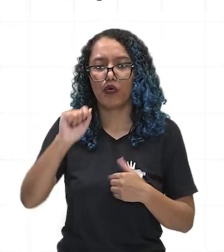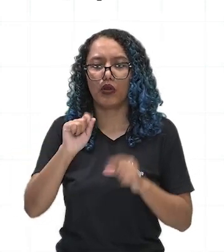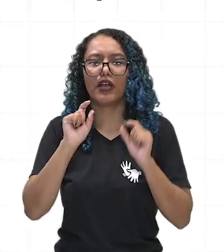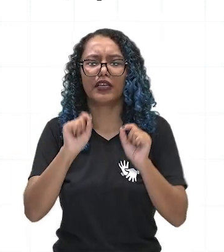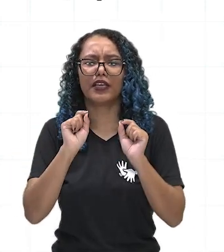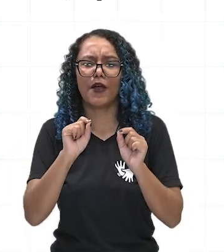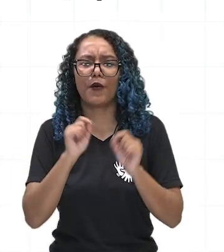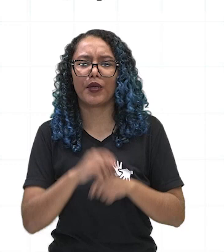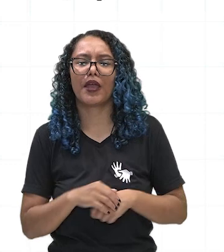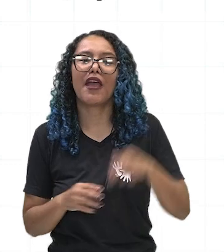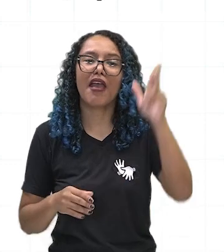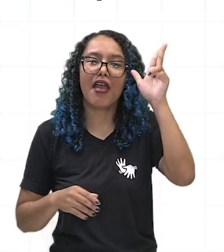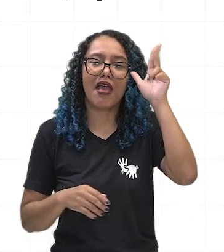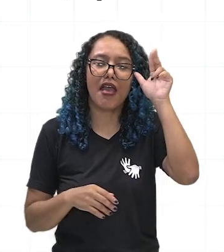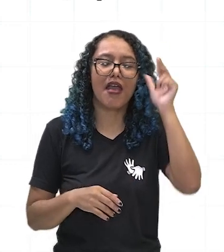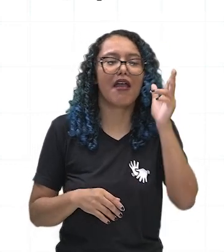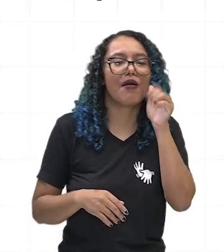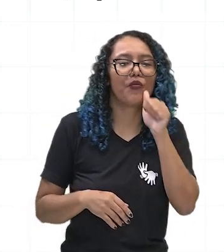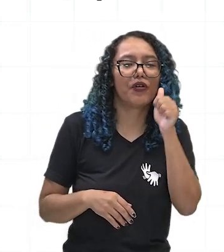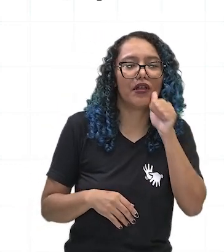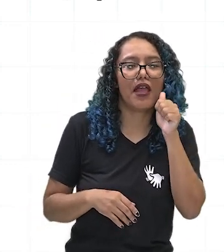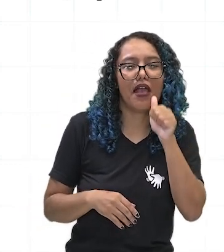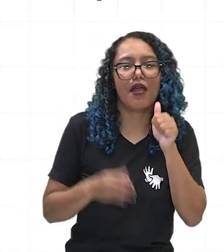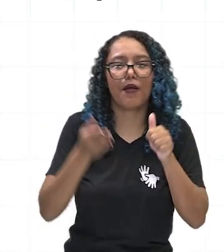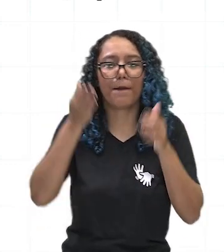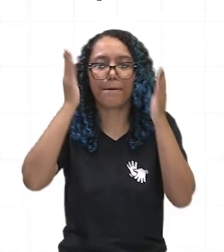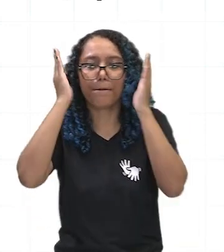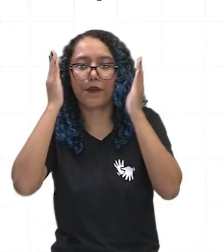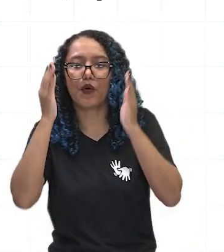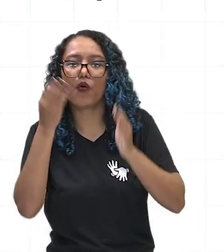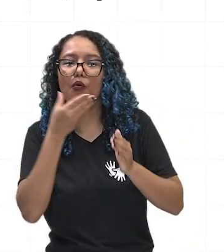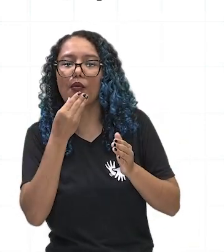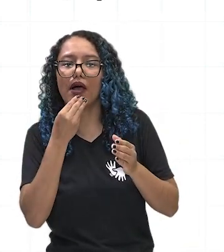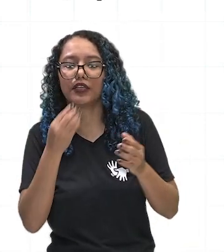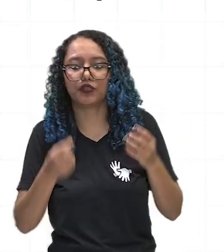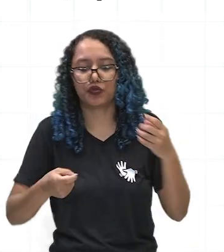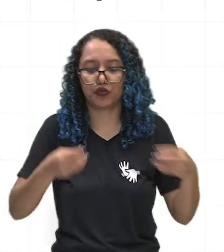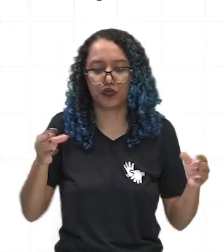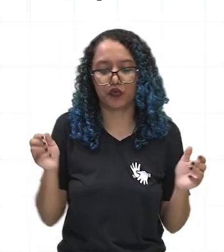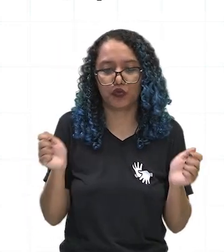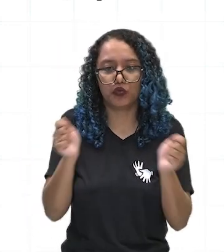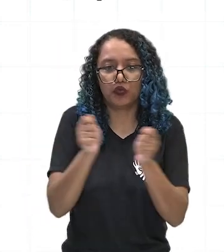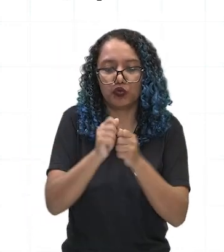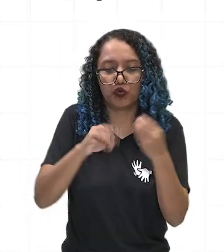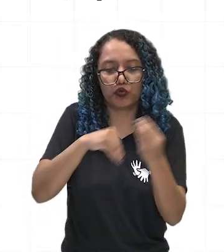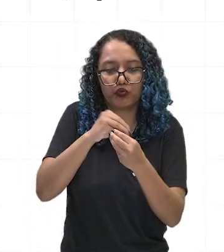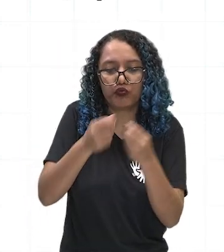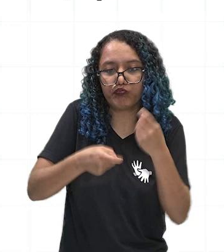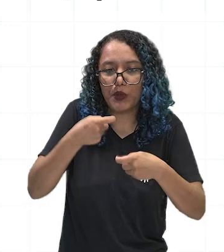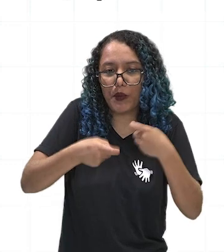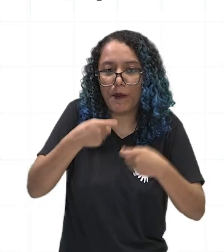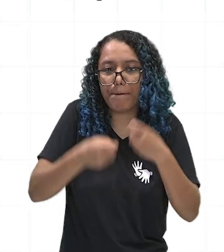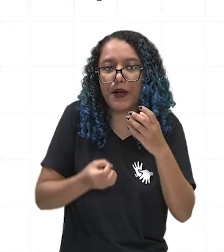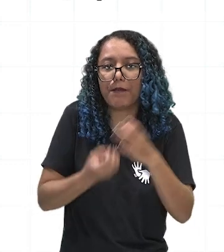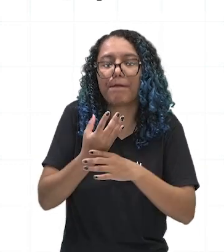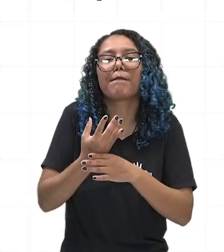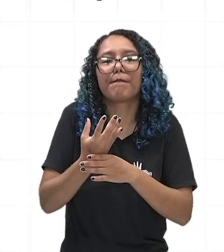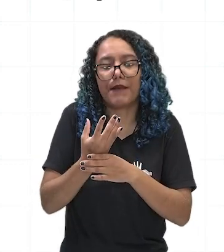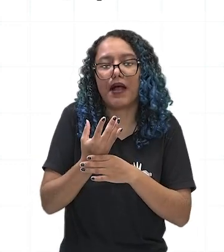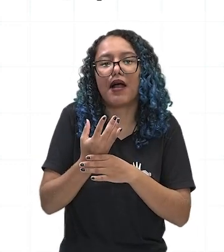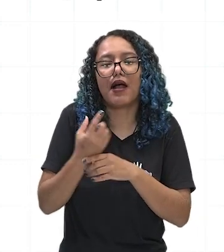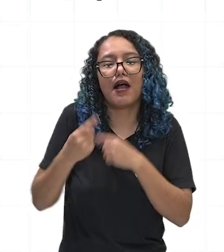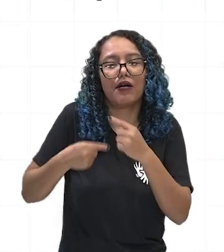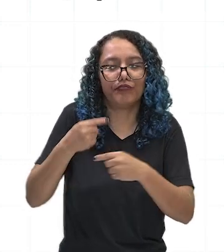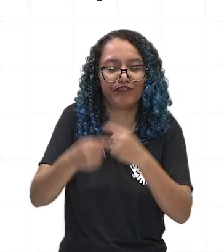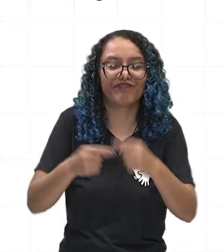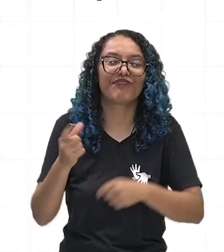e um jumento. Então, se a gente tem ali seres que podem cruzar entre si e até gerar descendentes, mas eles